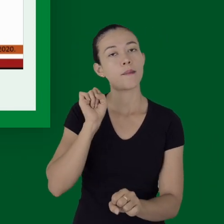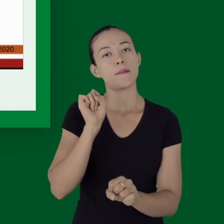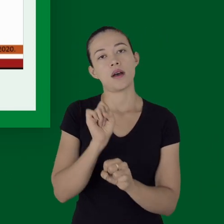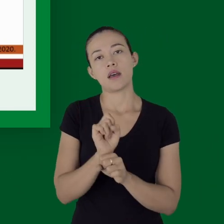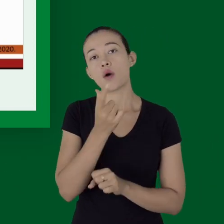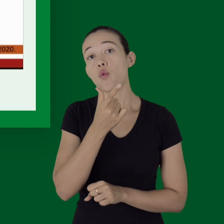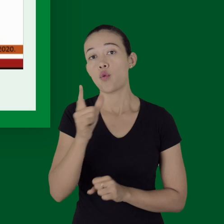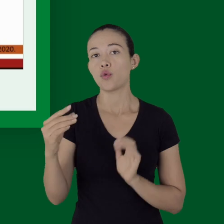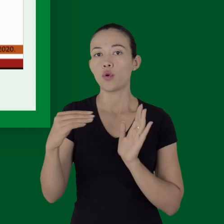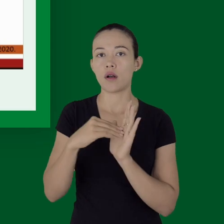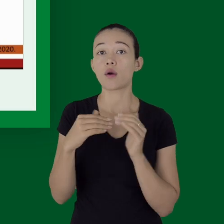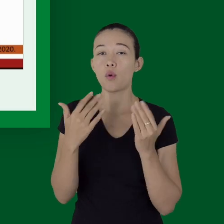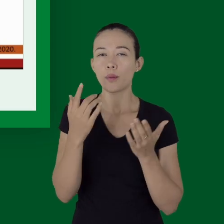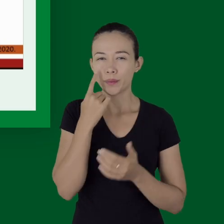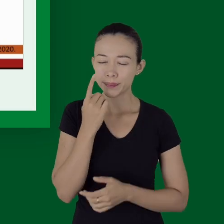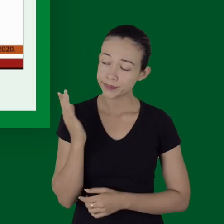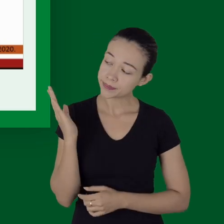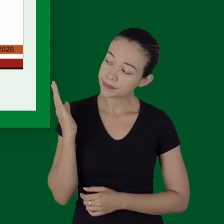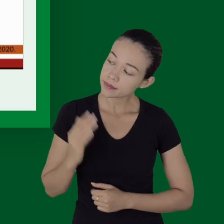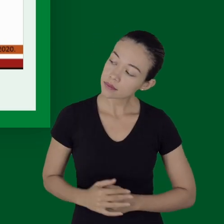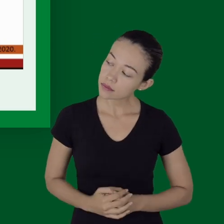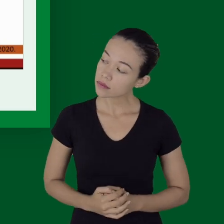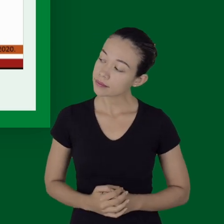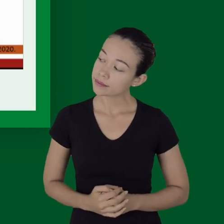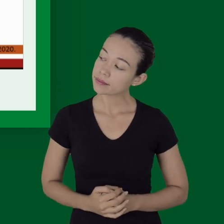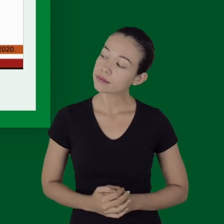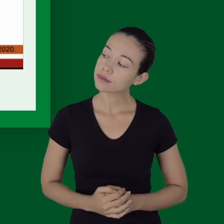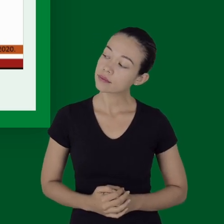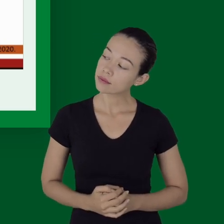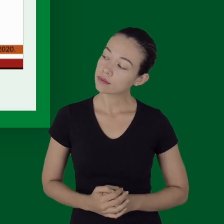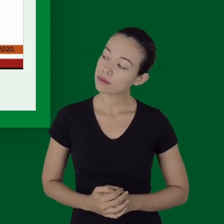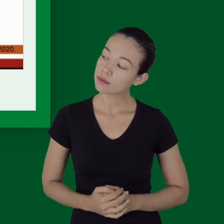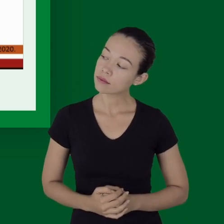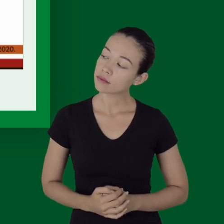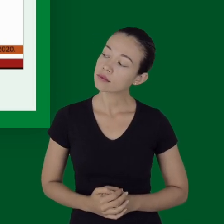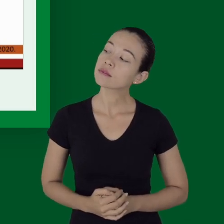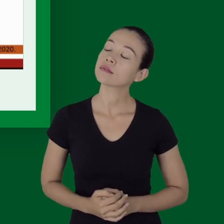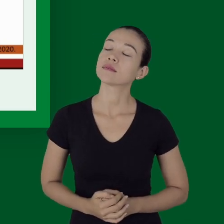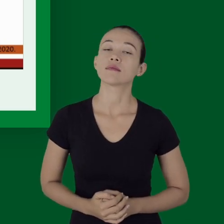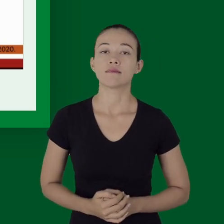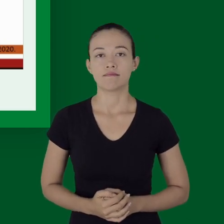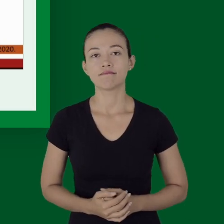magnésio, né, a gente parar e administrar o cloreto de cálcio ou o gluconato.